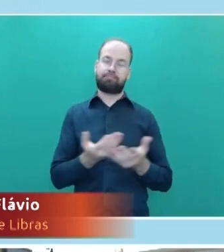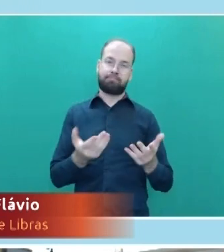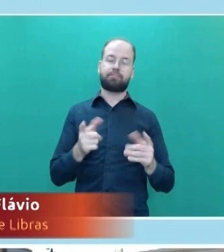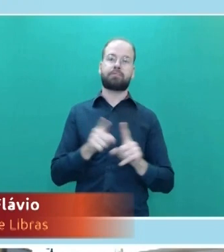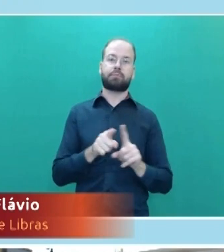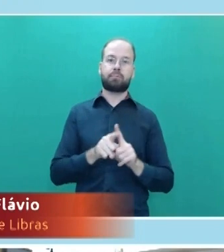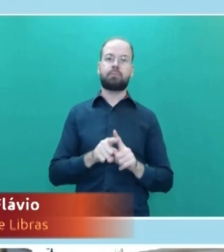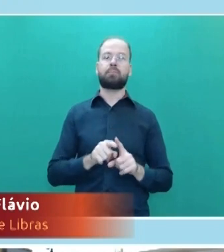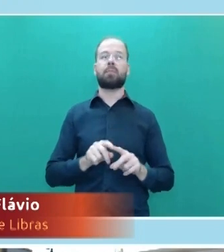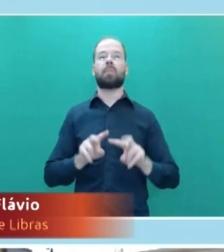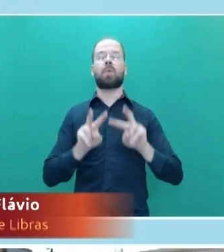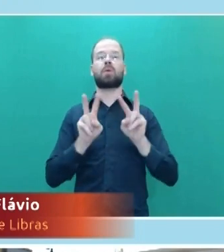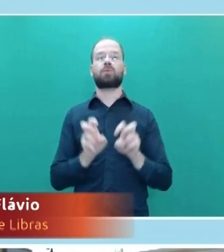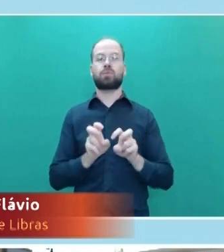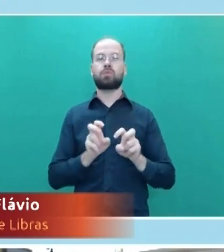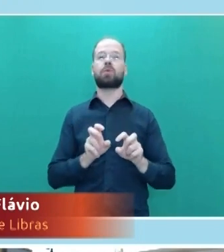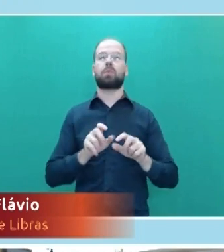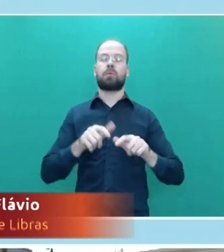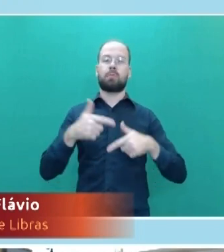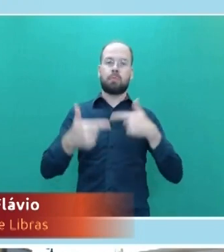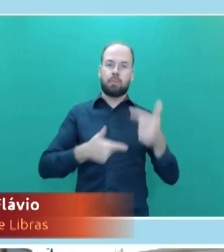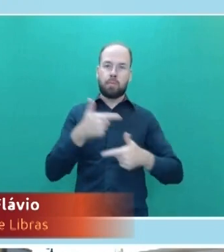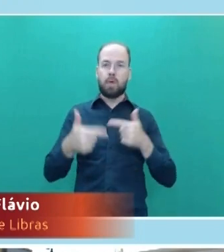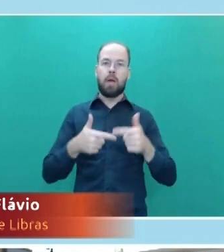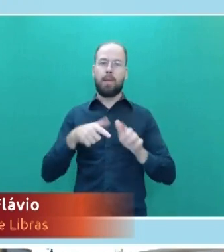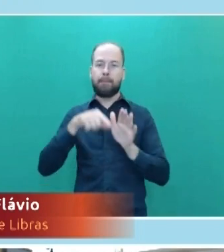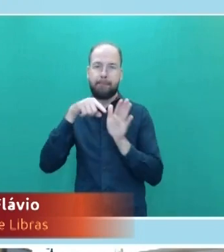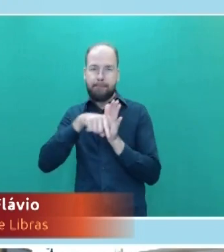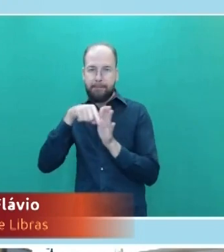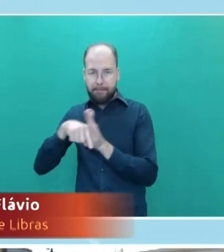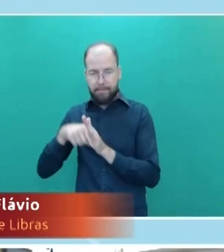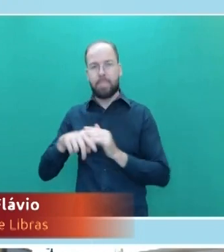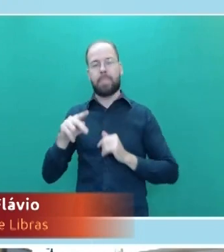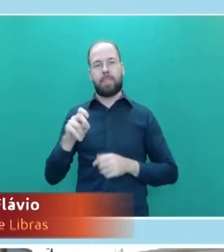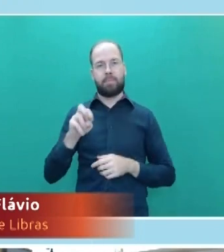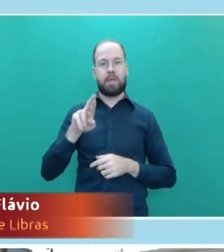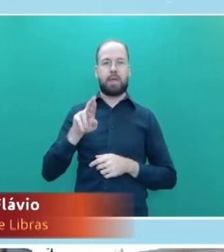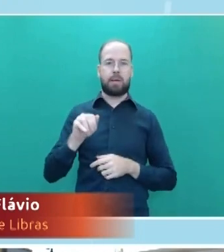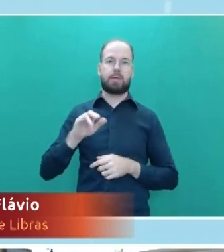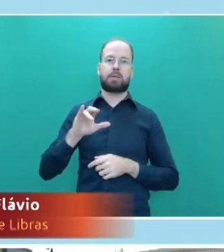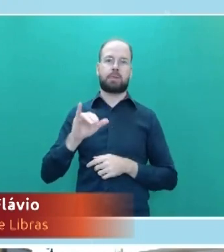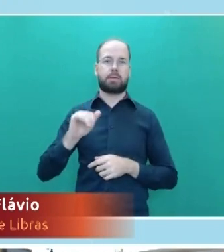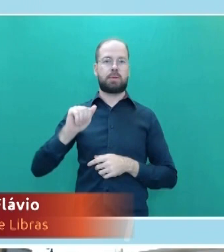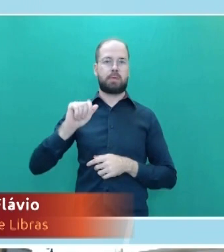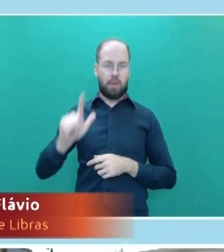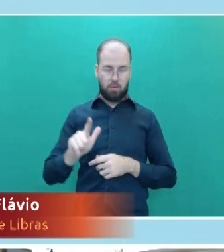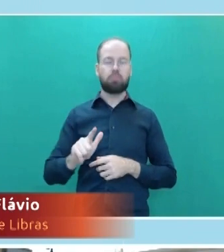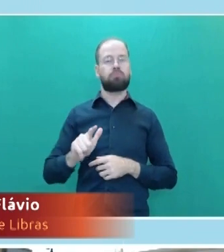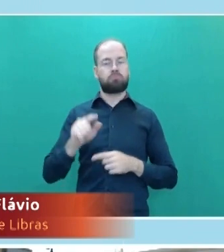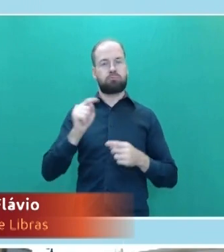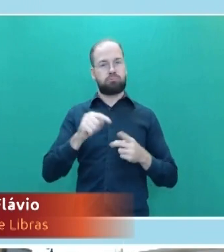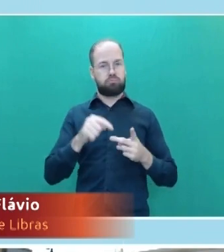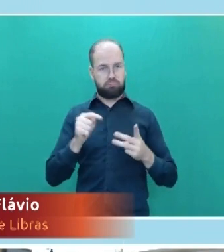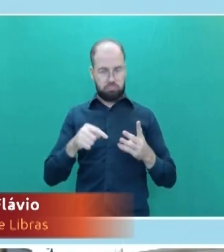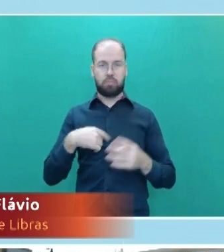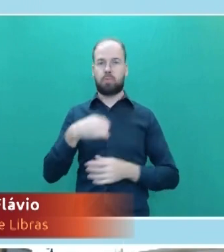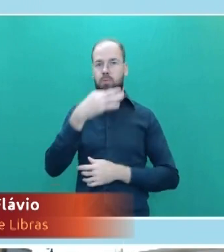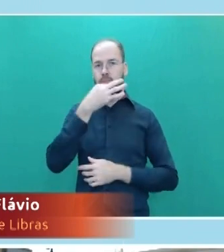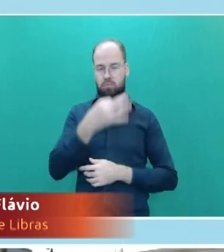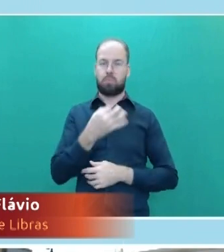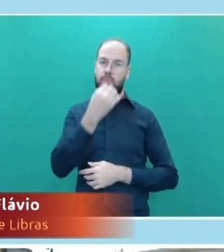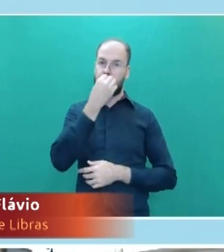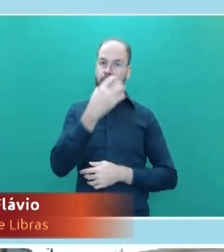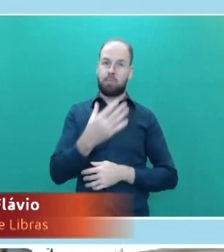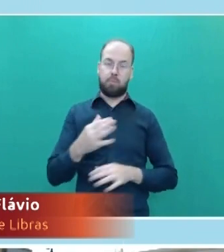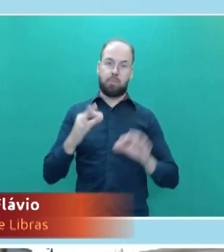dos honorários periciais. Então, todos esses pontos, essas alterações, eu achei foram válidas, né? Aí, o